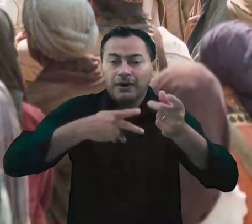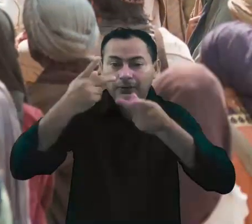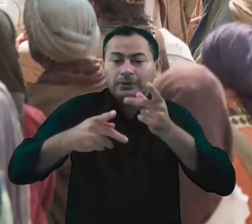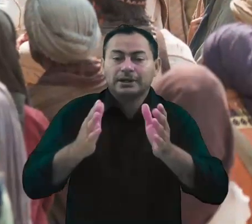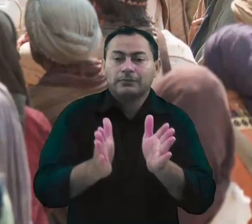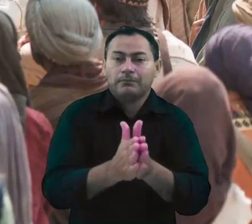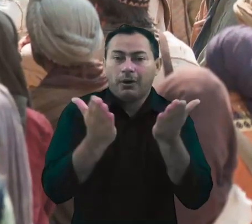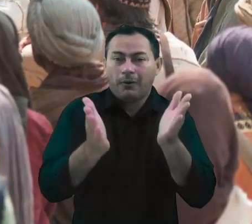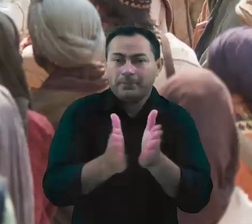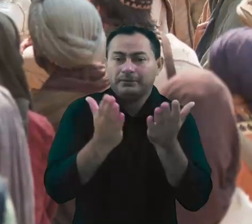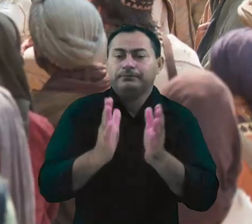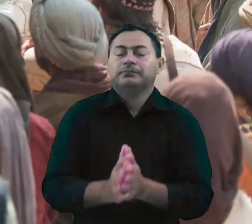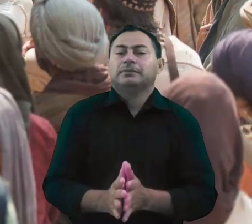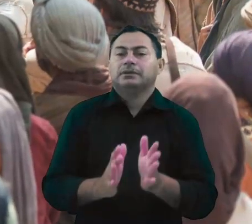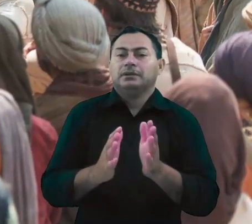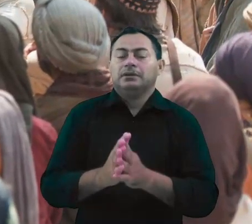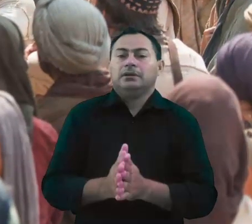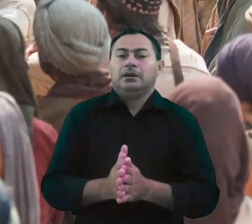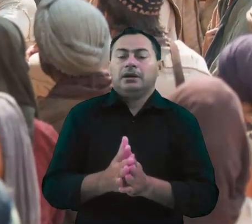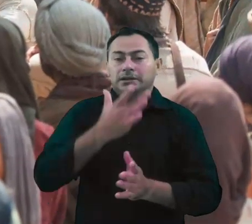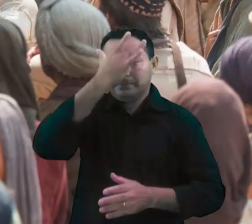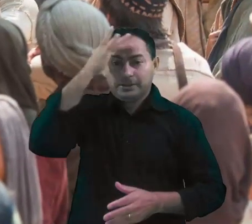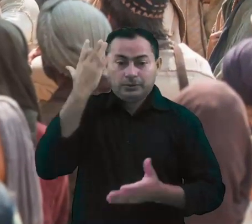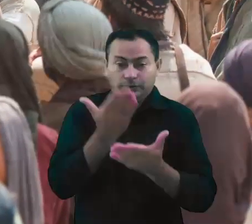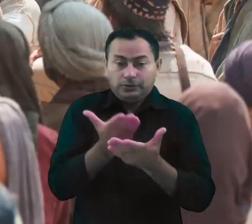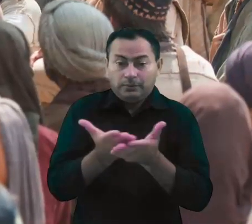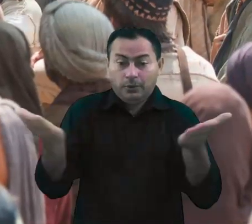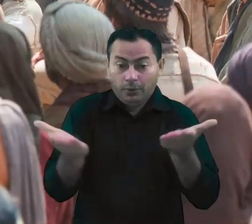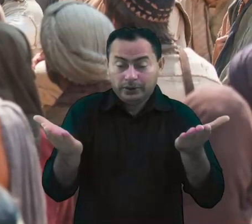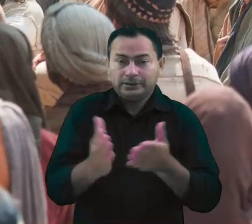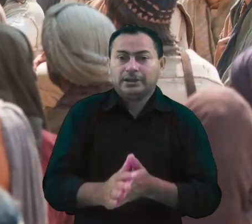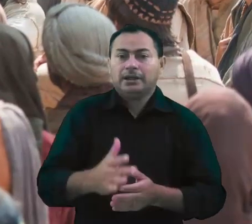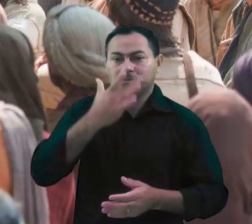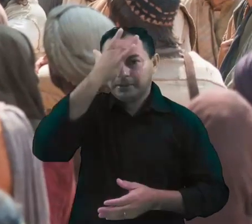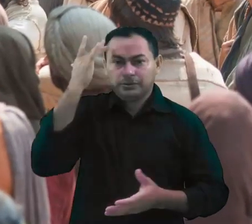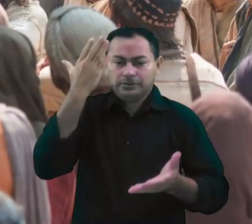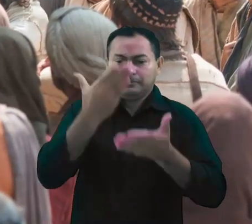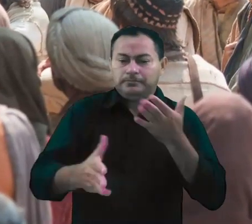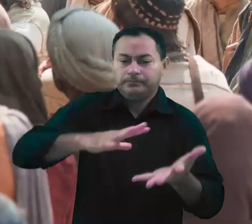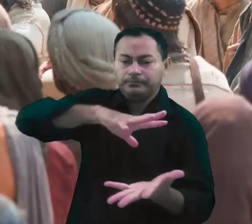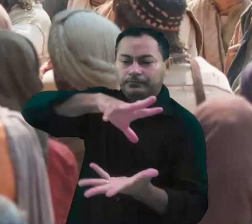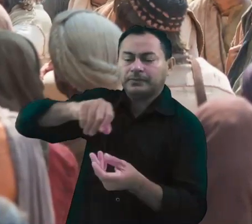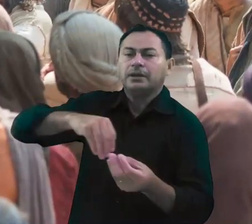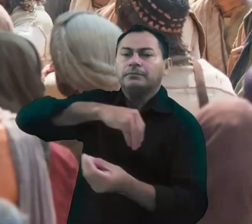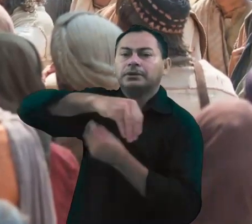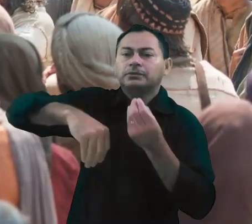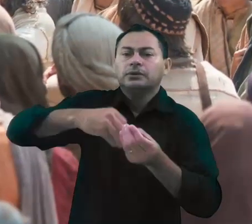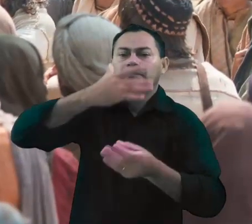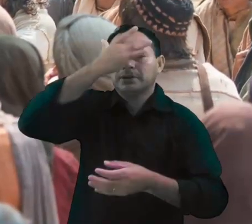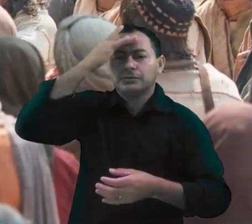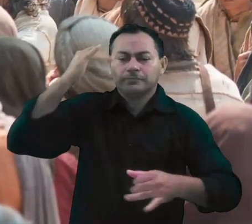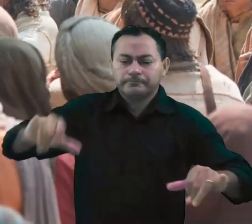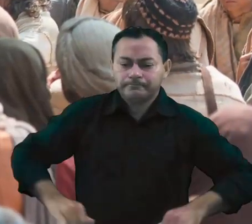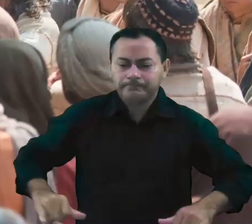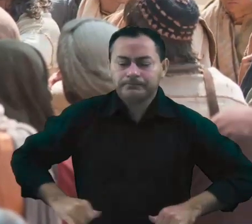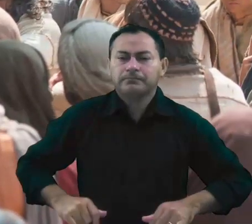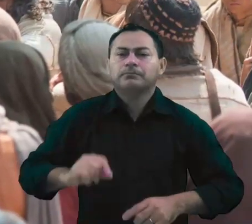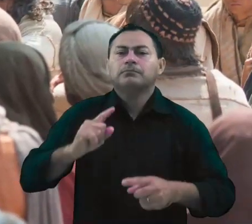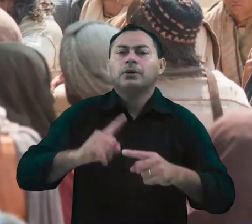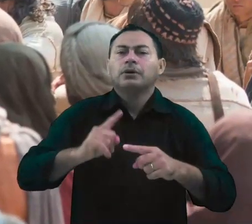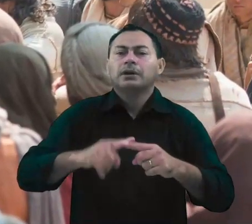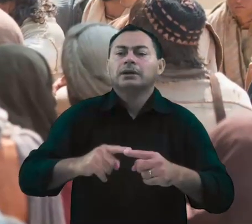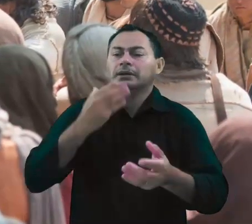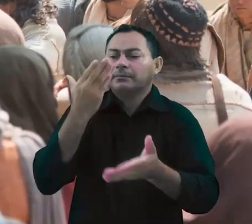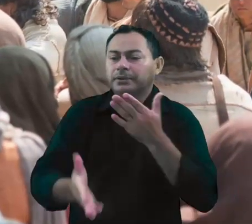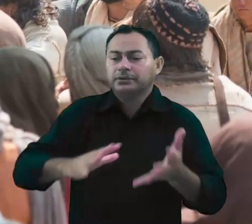de pobres. As pessoas que enfocaremos no estudo de hoje, os perdidos desse mundo, se misturam com os feridos porque geralmente quem